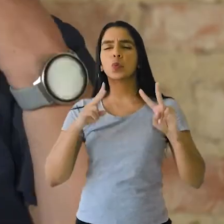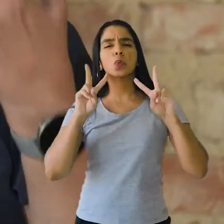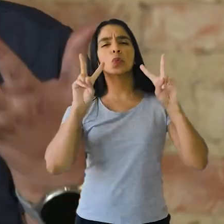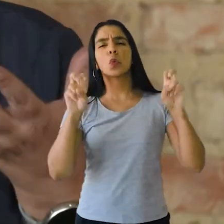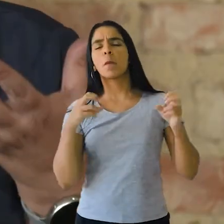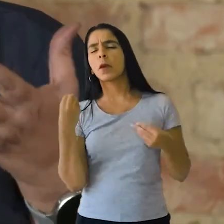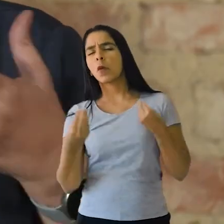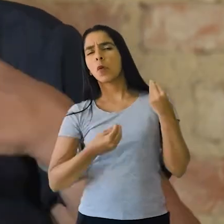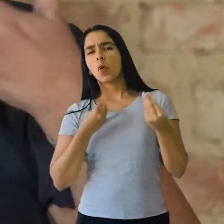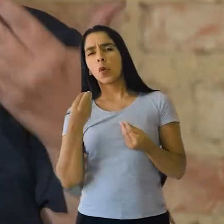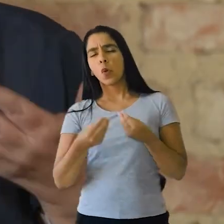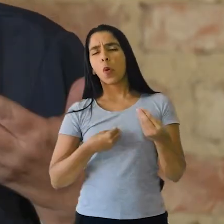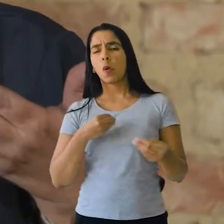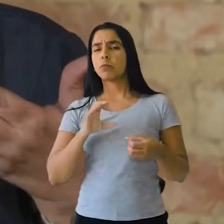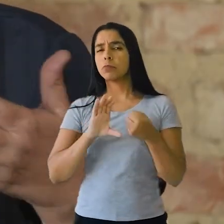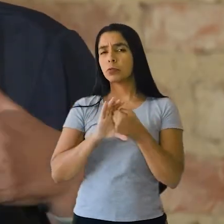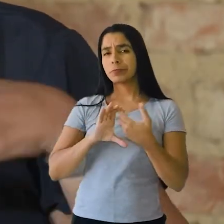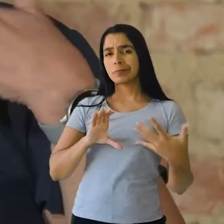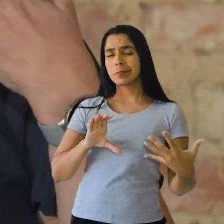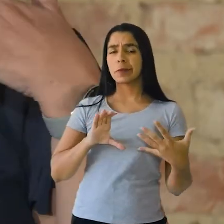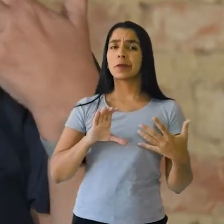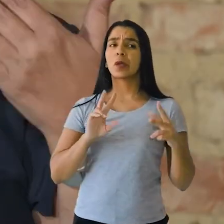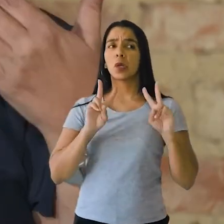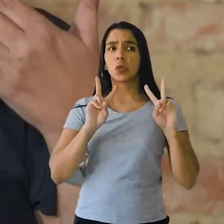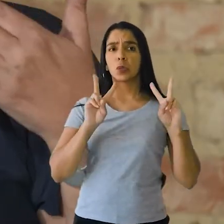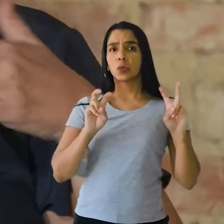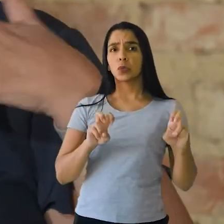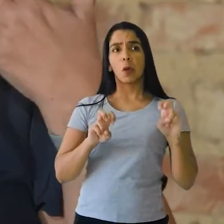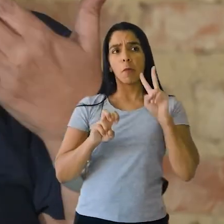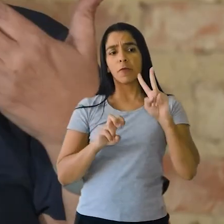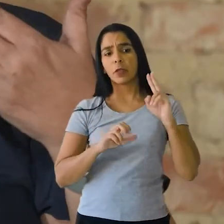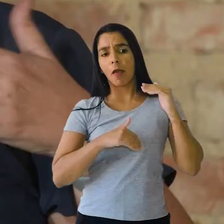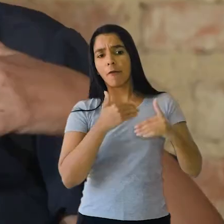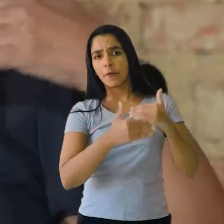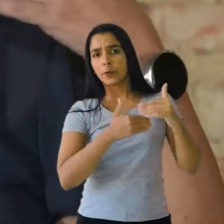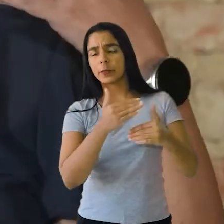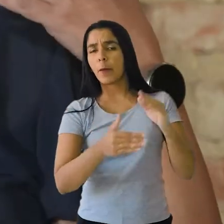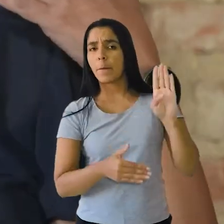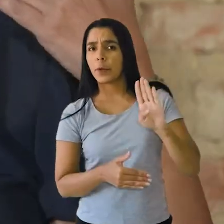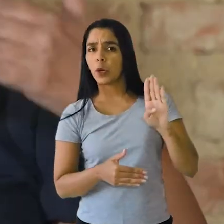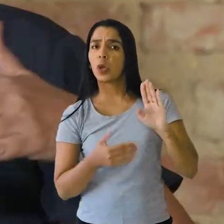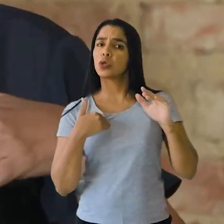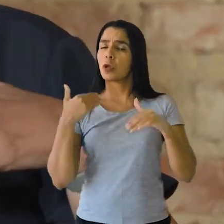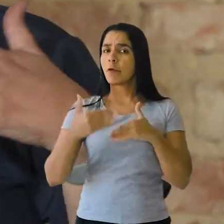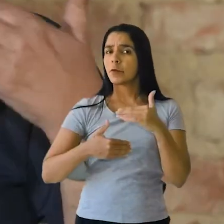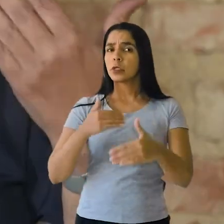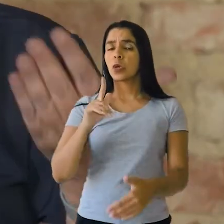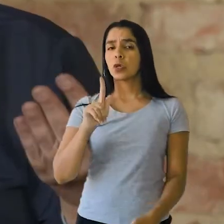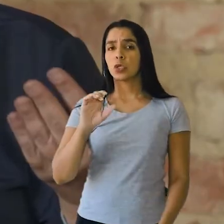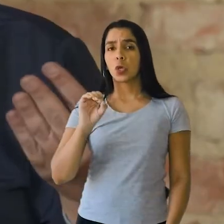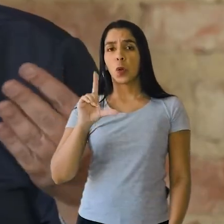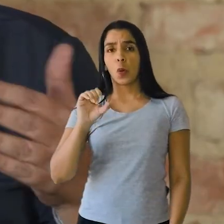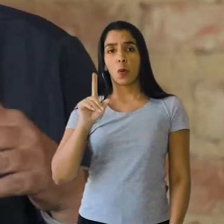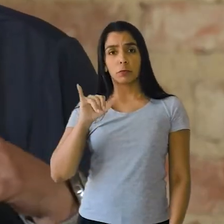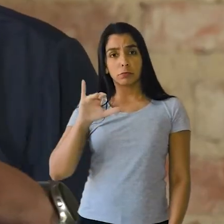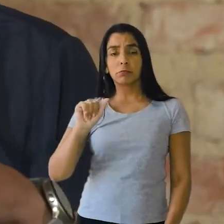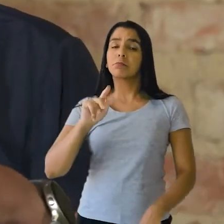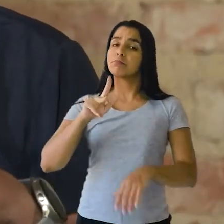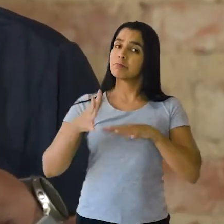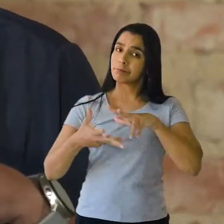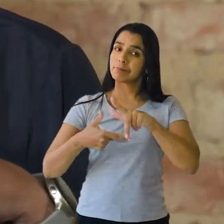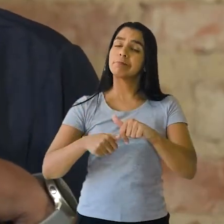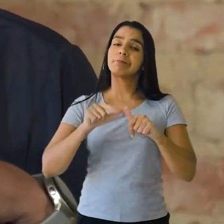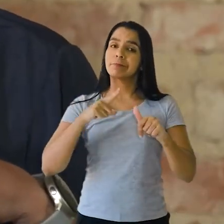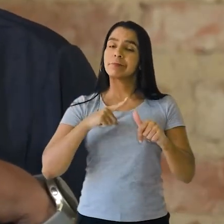eventos, que é para discutirmos sobre como aspectos tanto do ponto de vista da evolução biológica como